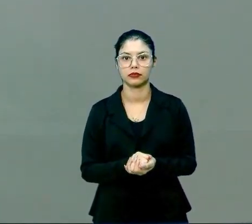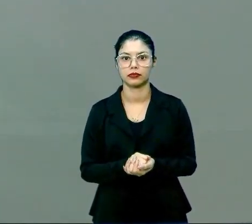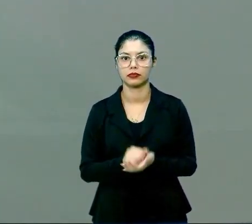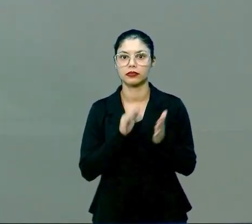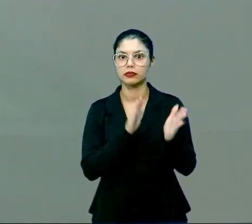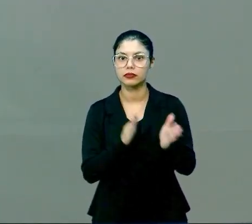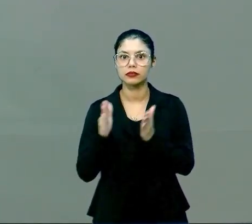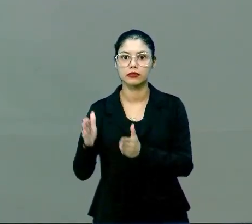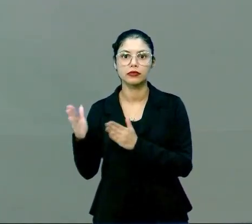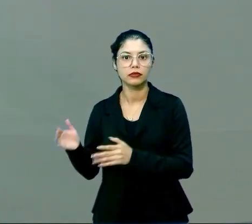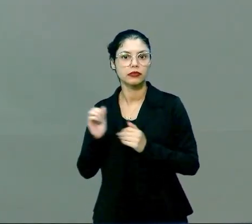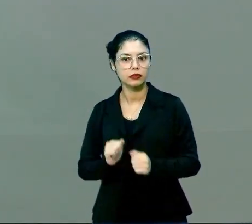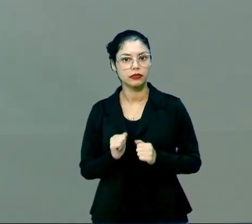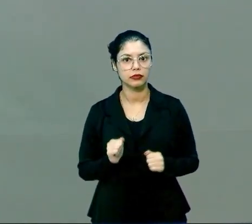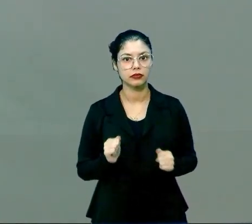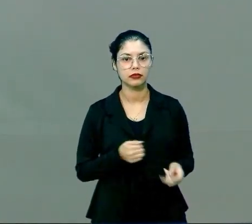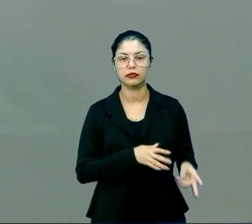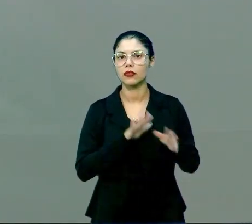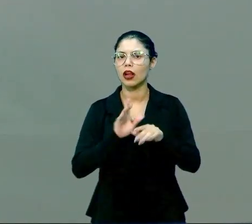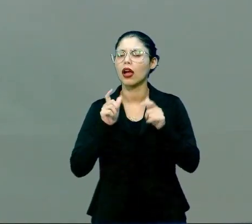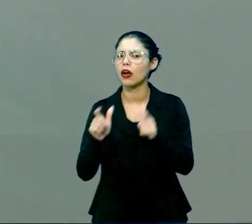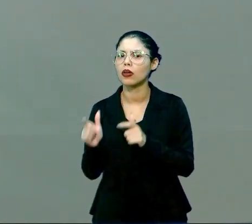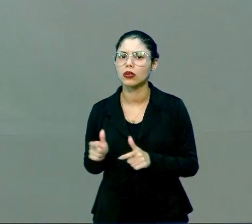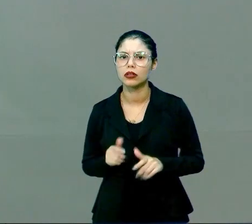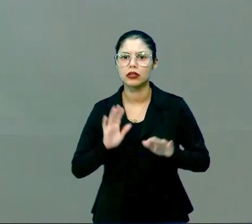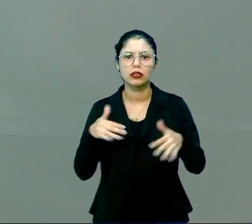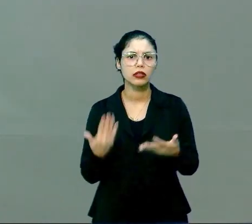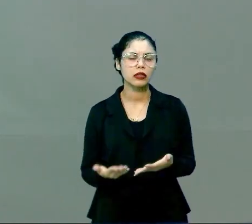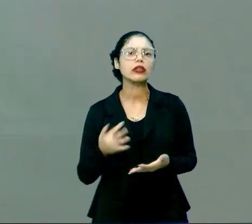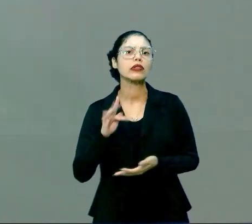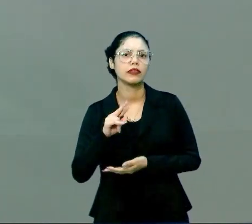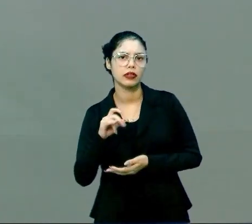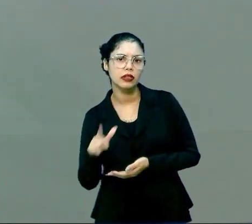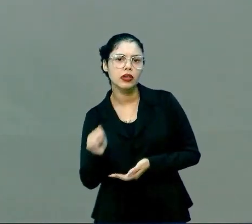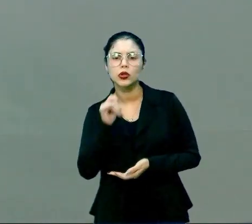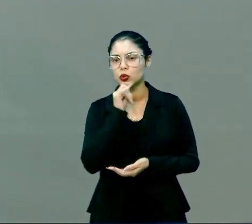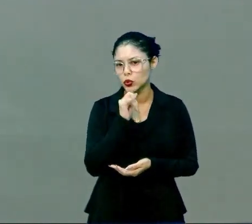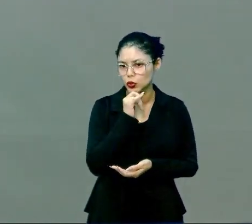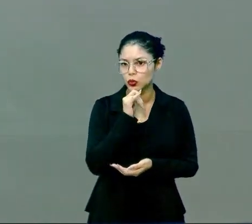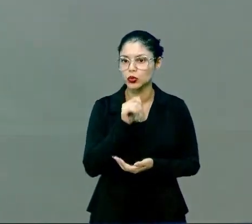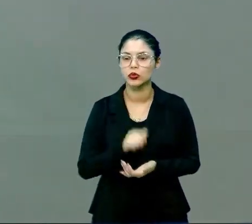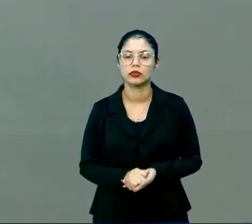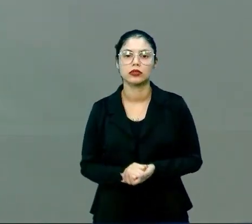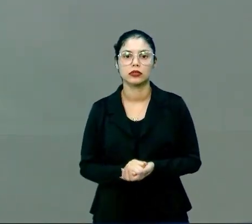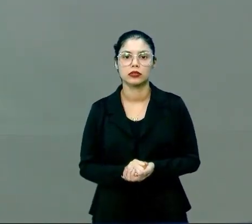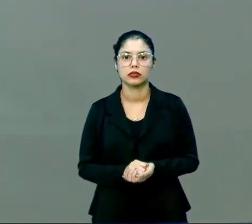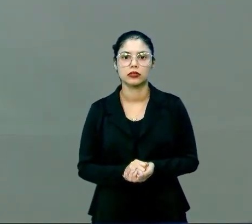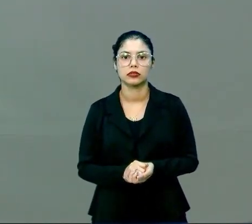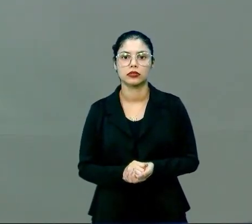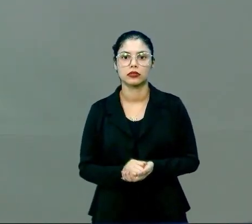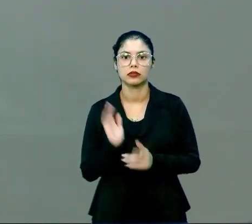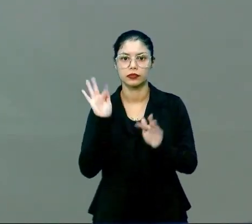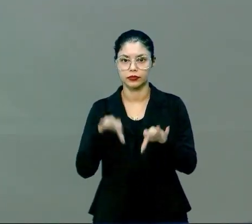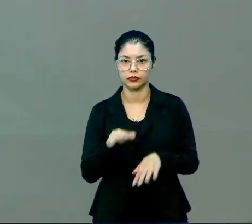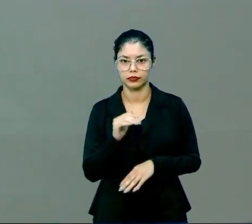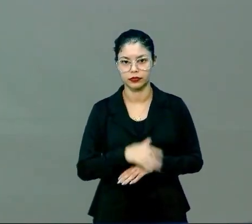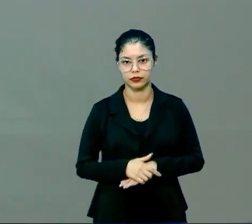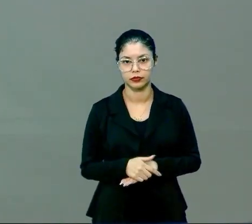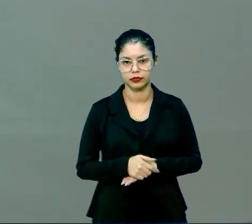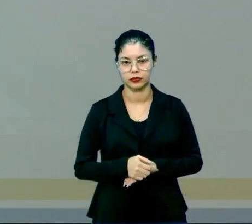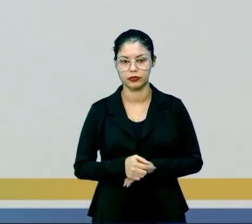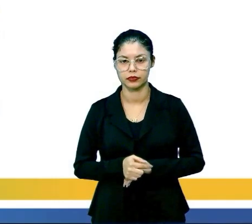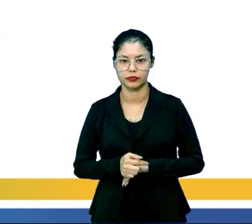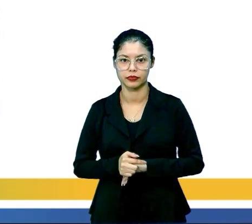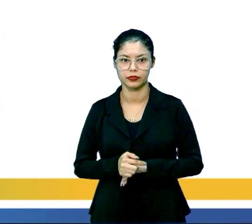em partes para que vocês possam observar em que parte fica o tópico frasal, os exemplos e a conclusão. Vamos